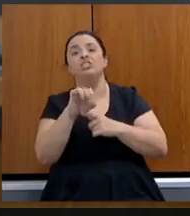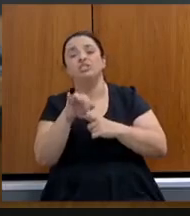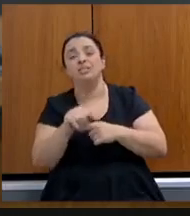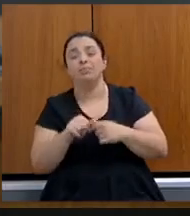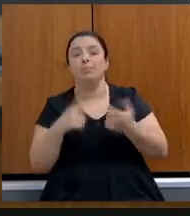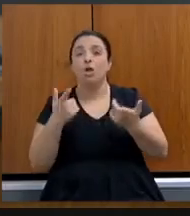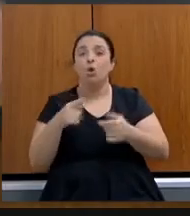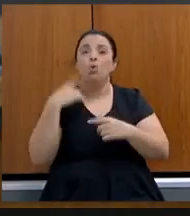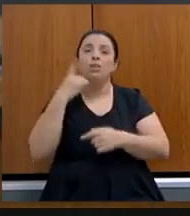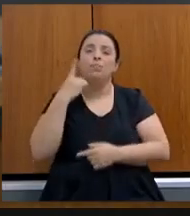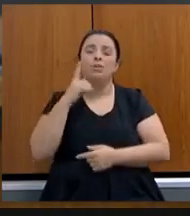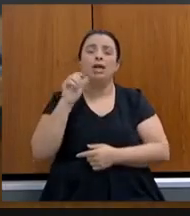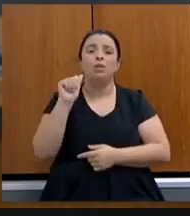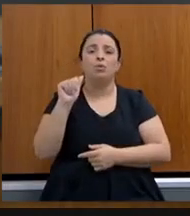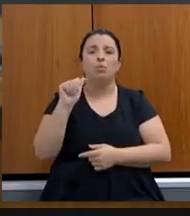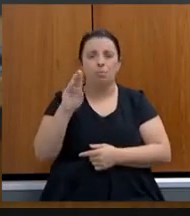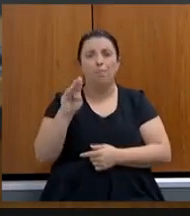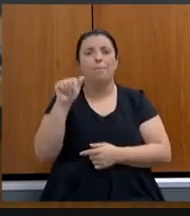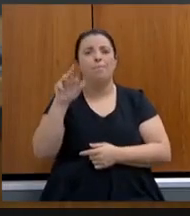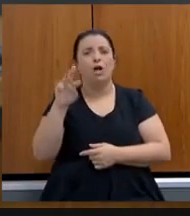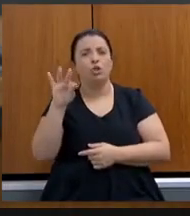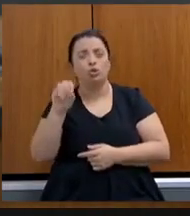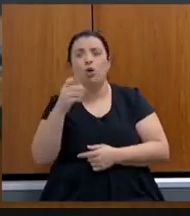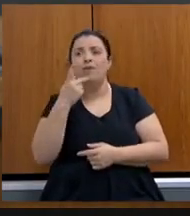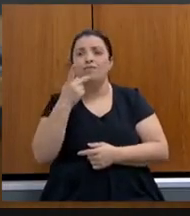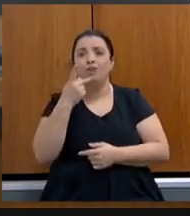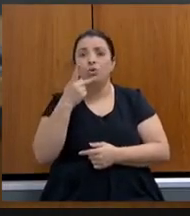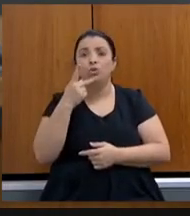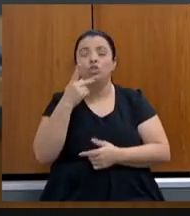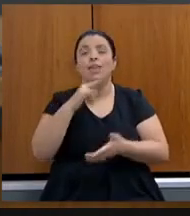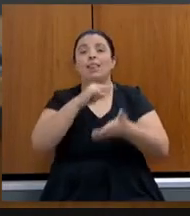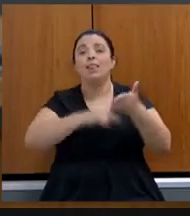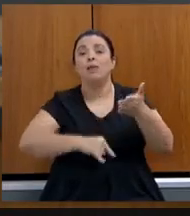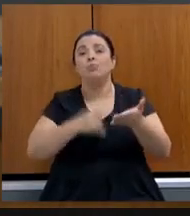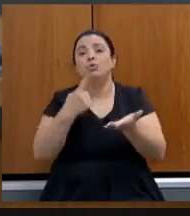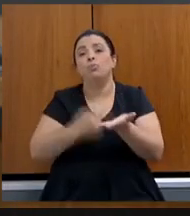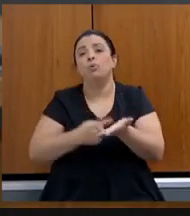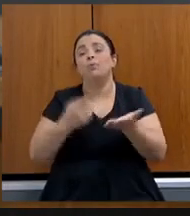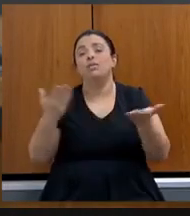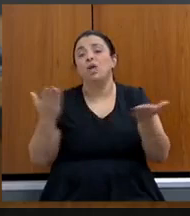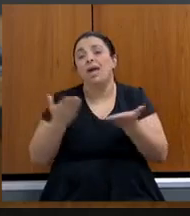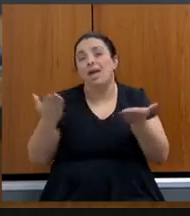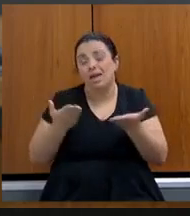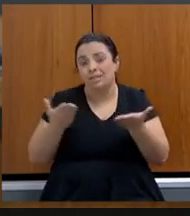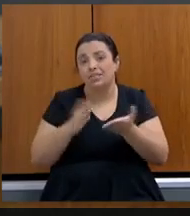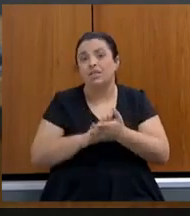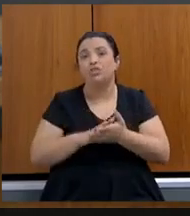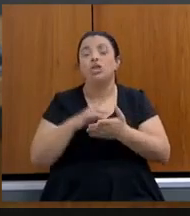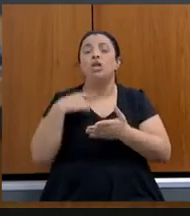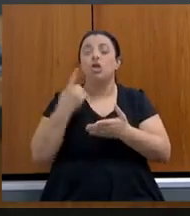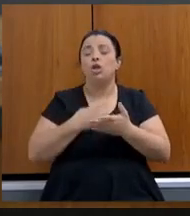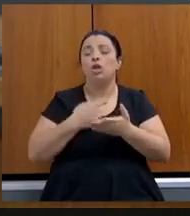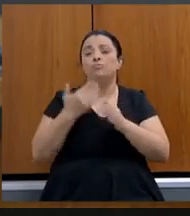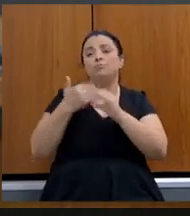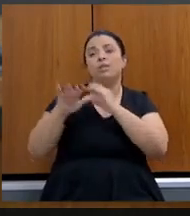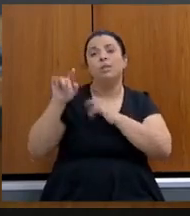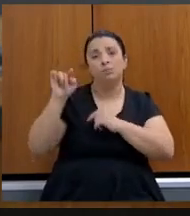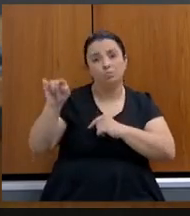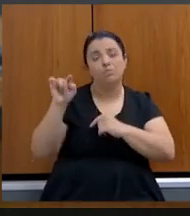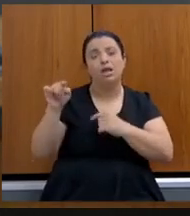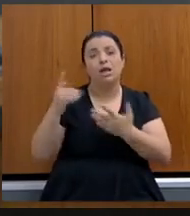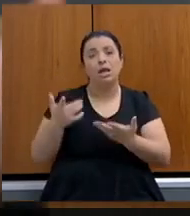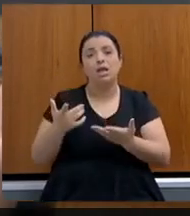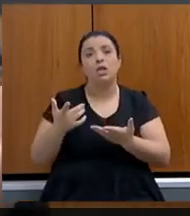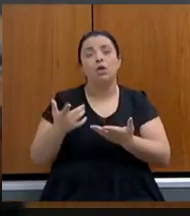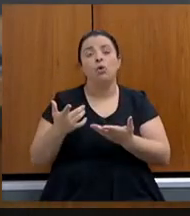muito minucioso em relação a termos de compromisso recentes e a gente teve a alegria de mandar para o deputado um levantamento é que